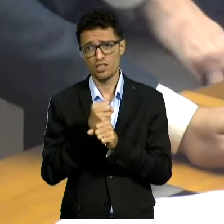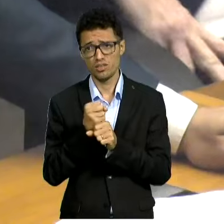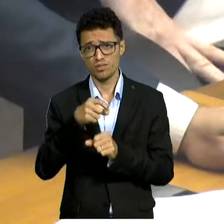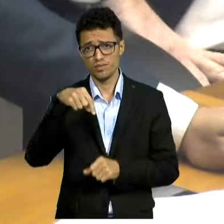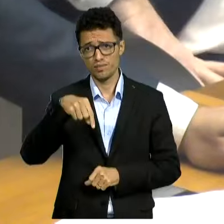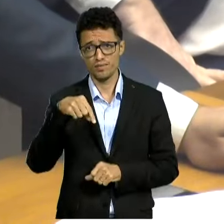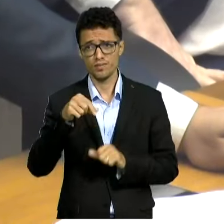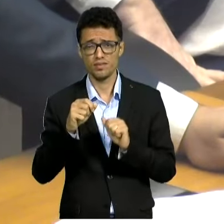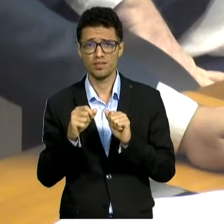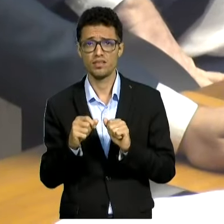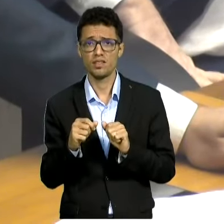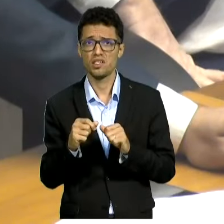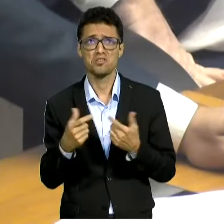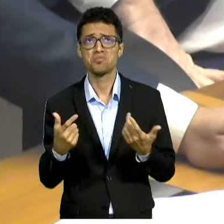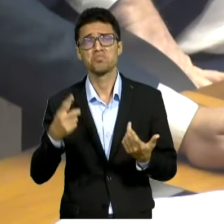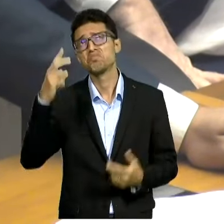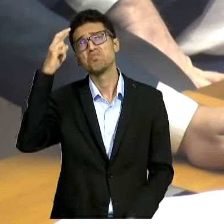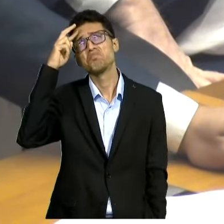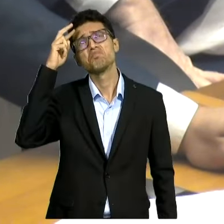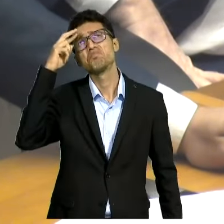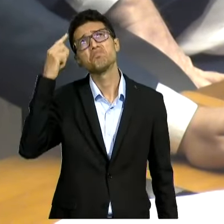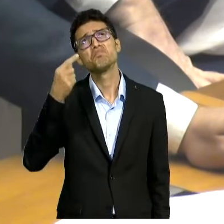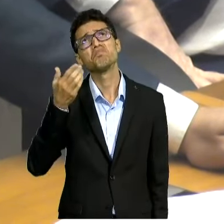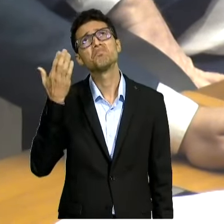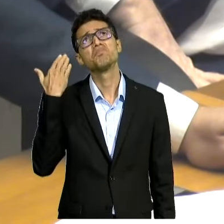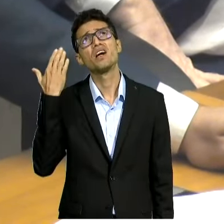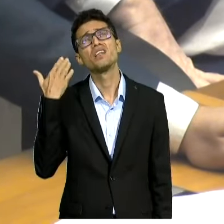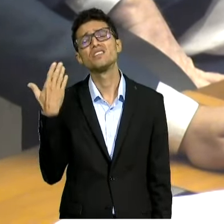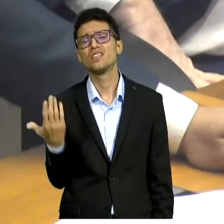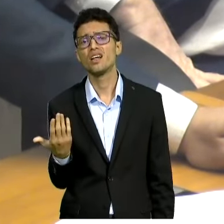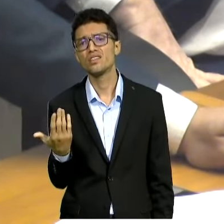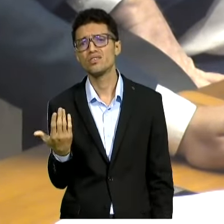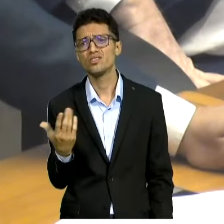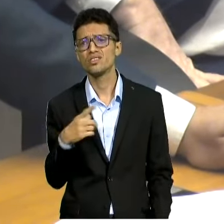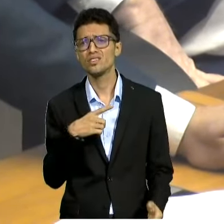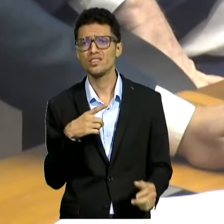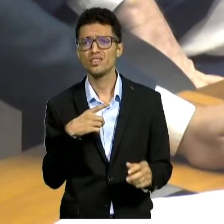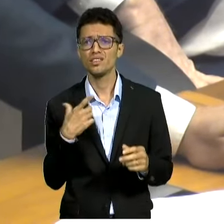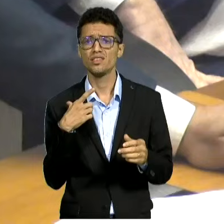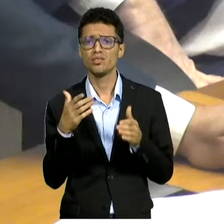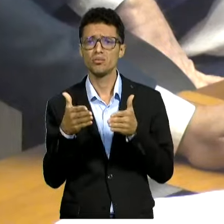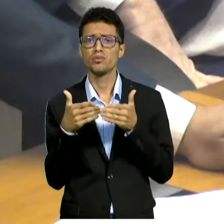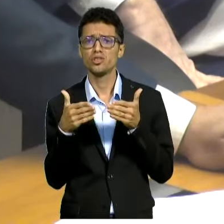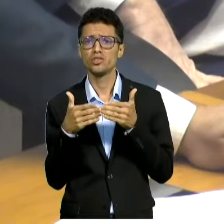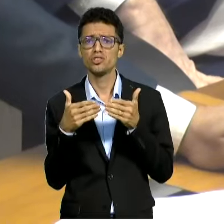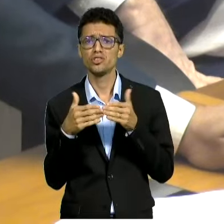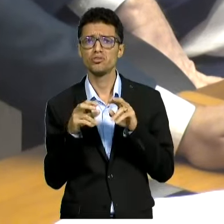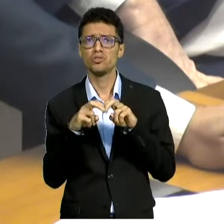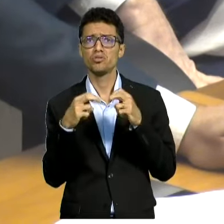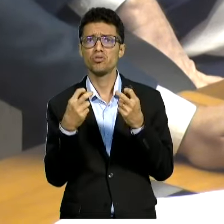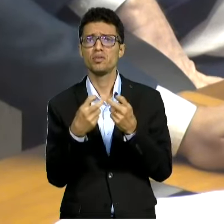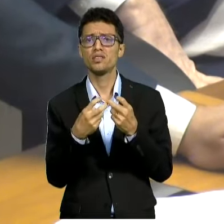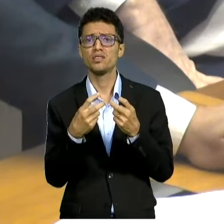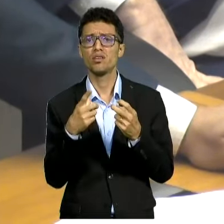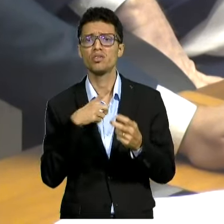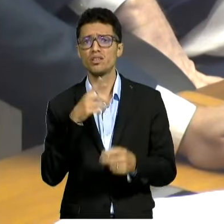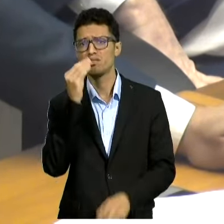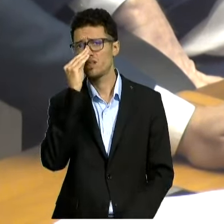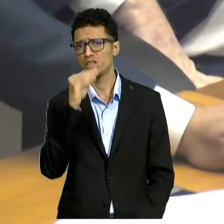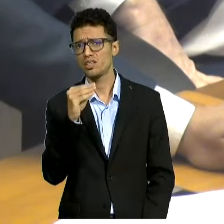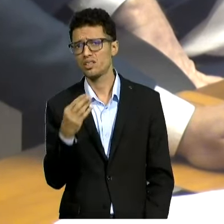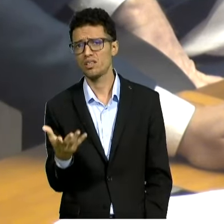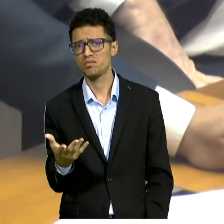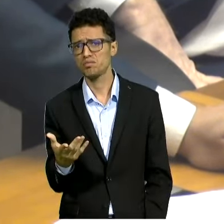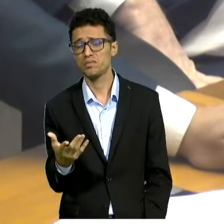não me recordo de ter visto requerimento de formação de comissão rejeitado pelo plenário da casa. Então, eu quero muito